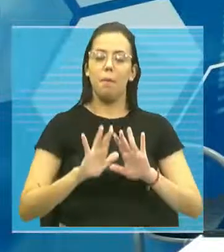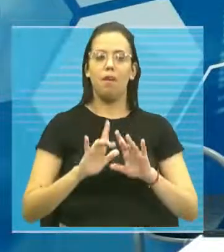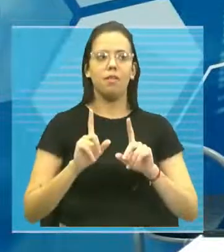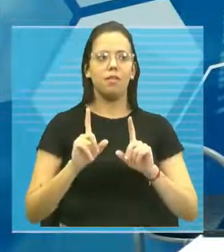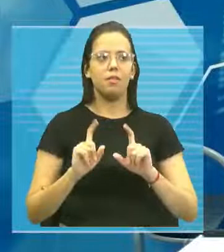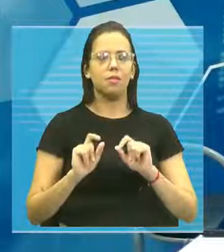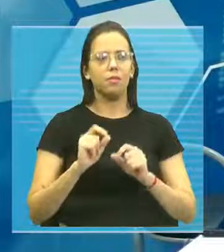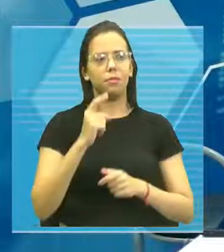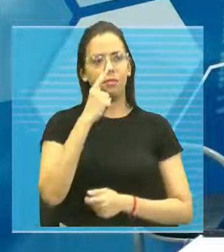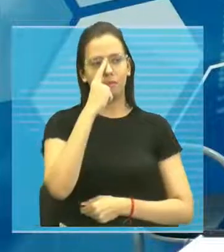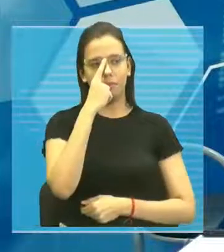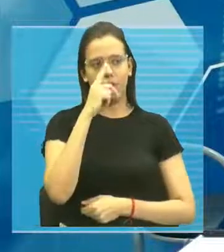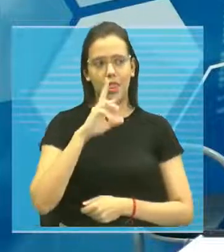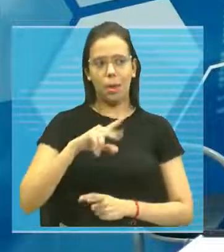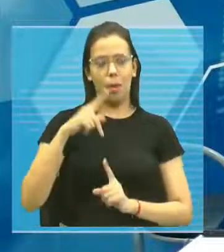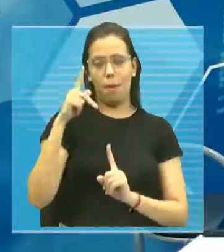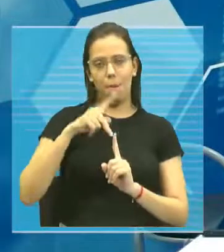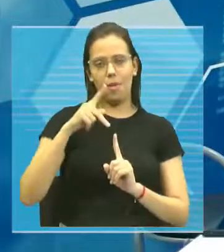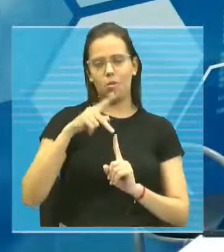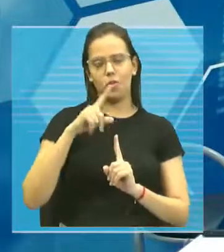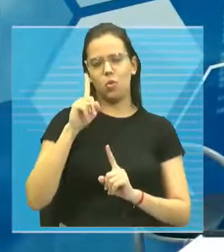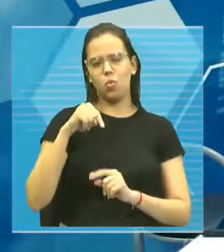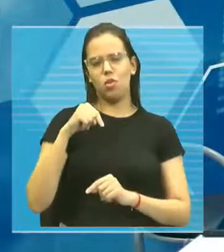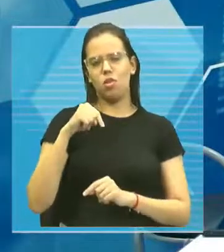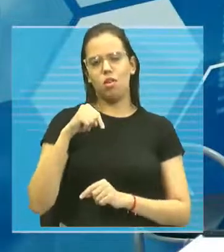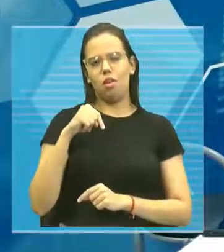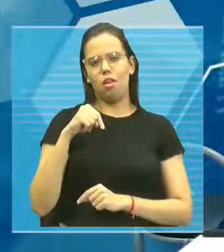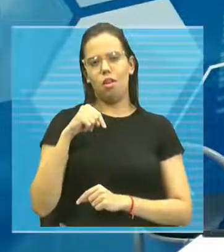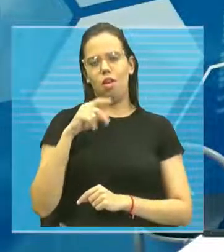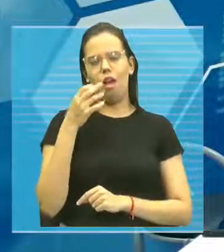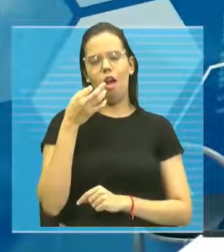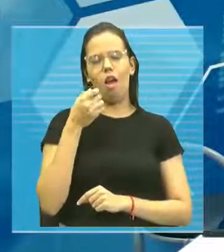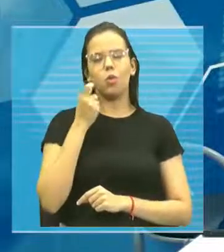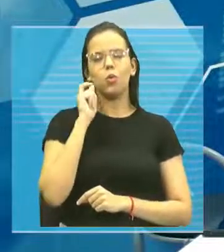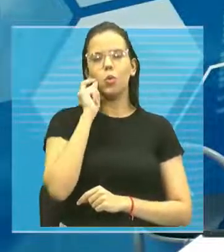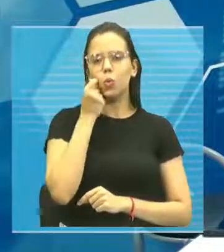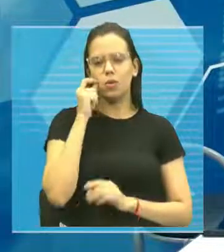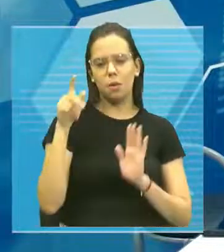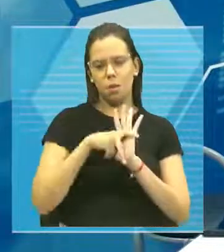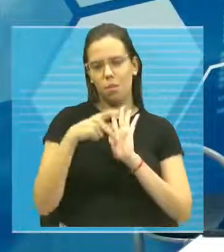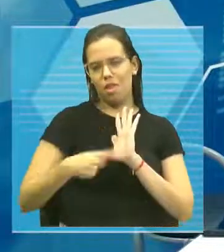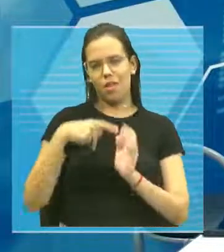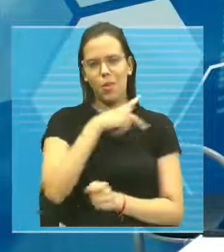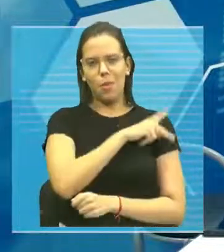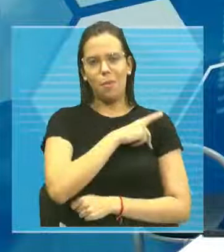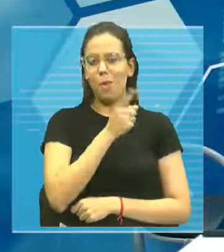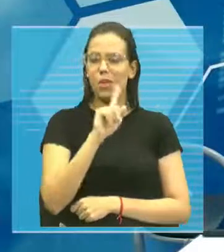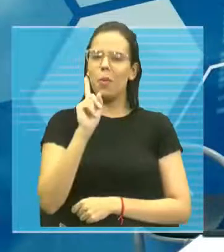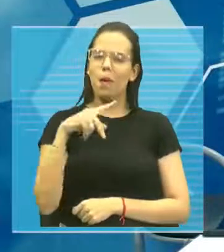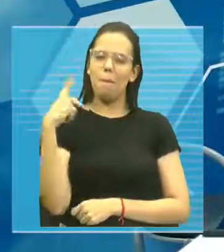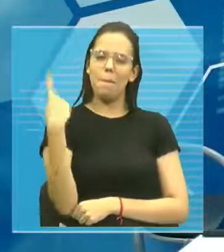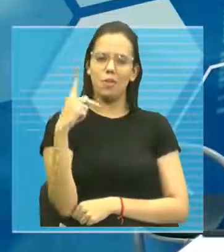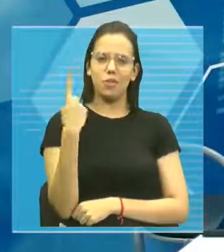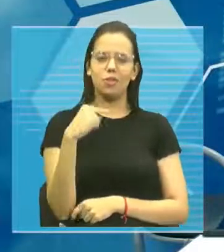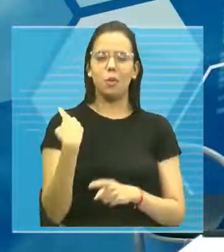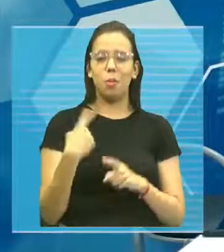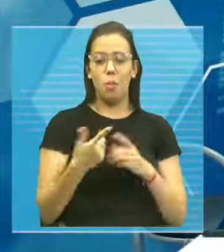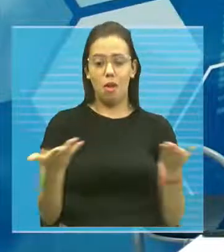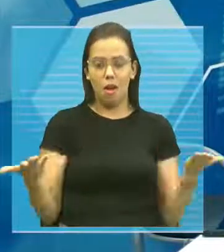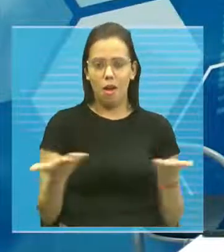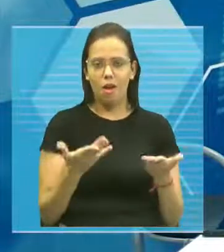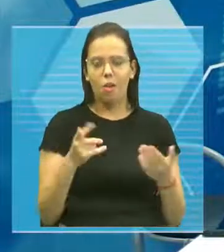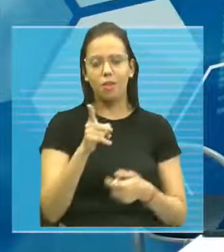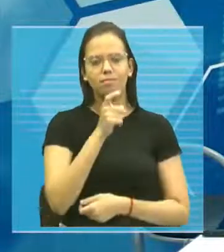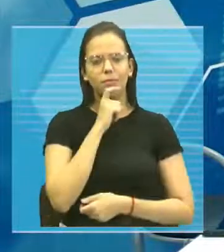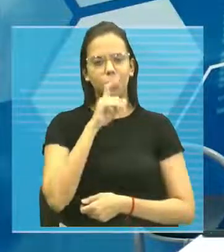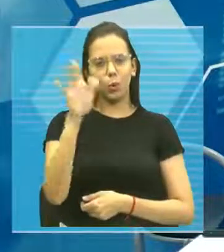não é Pedro Segundo que a Suíça o piauiense não é Paulistana Porque nessa época lá